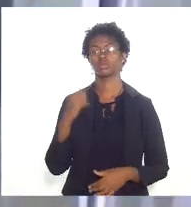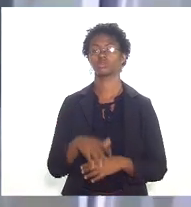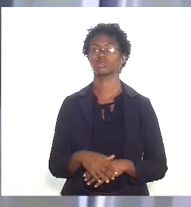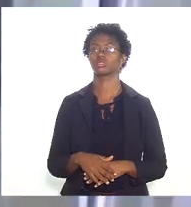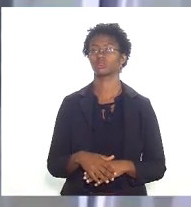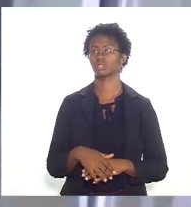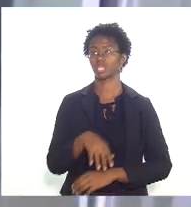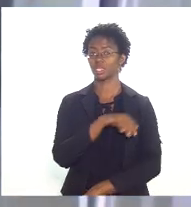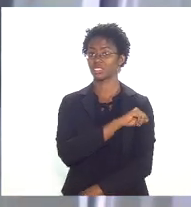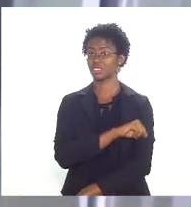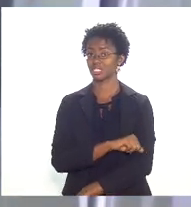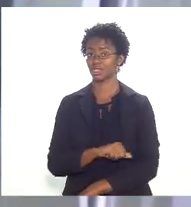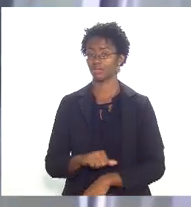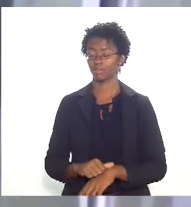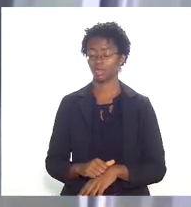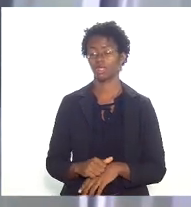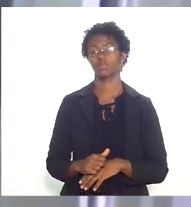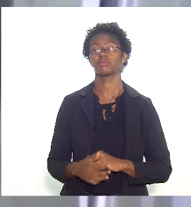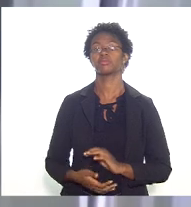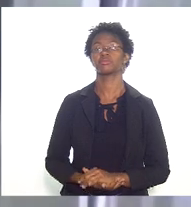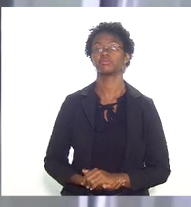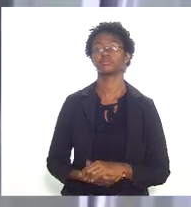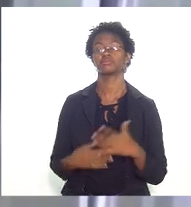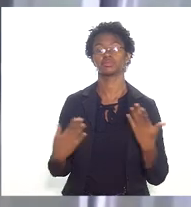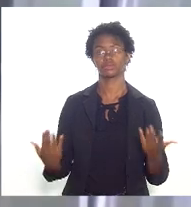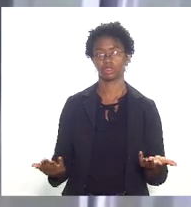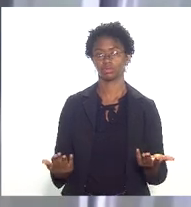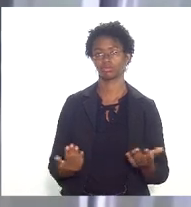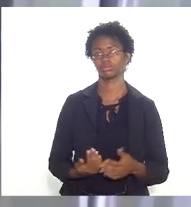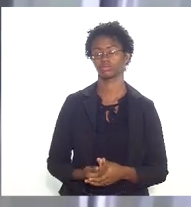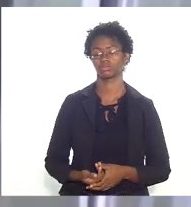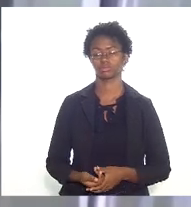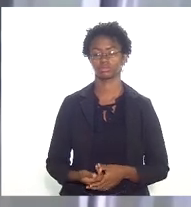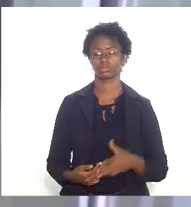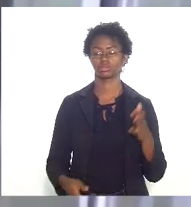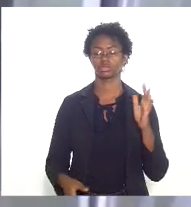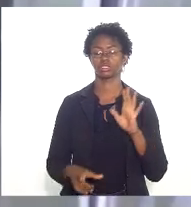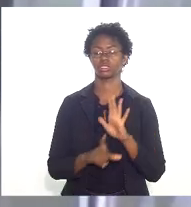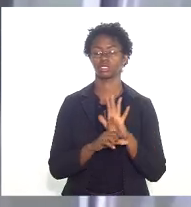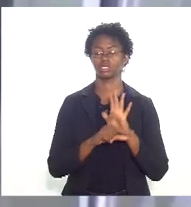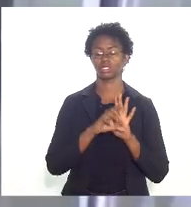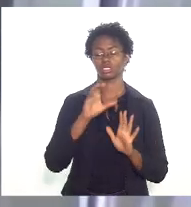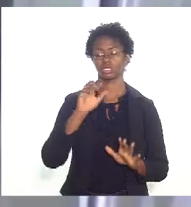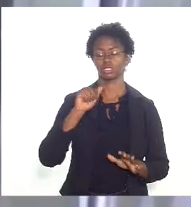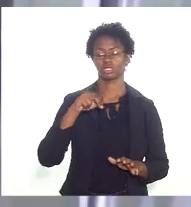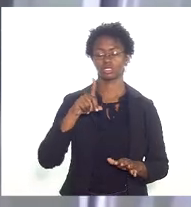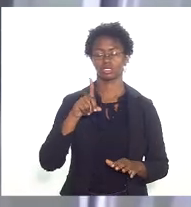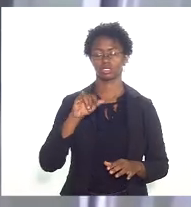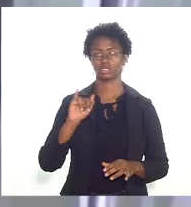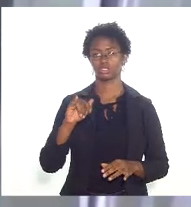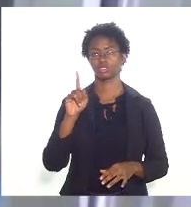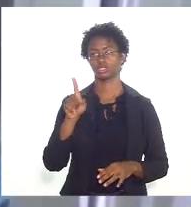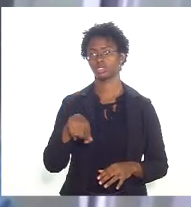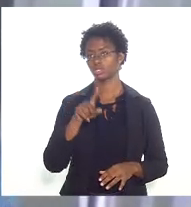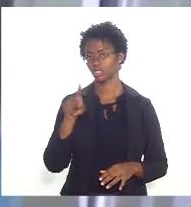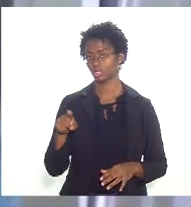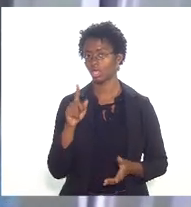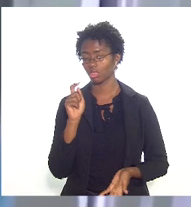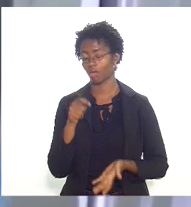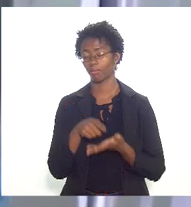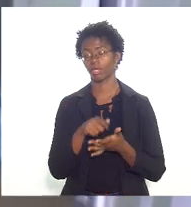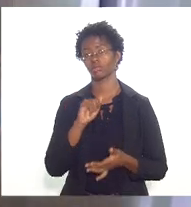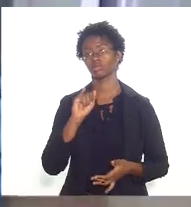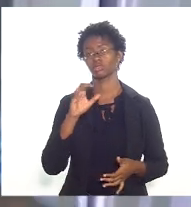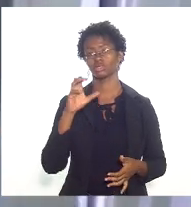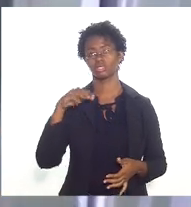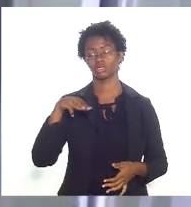constituinte então Deputado a lei kandir a lei kandir que Veda a cobrança de ICMS